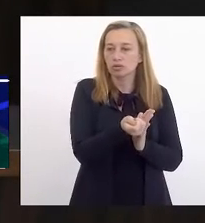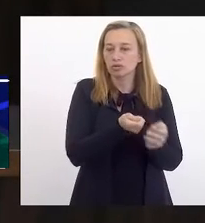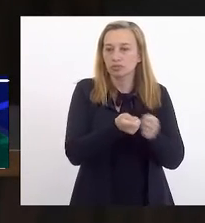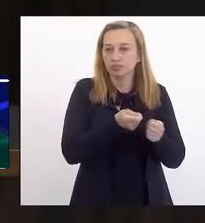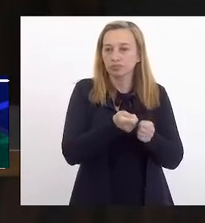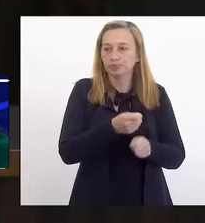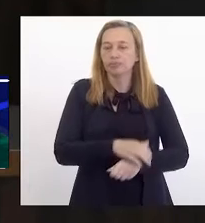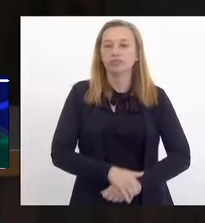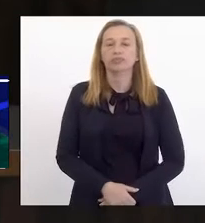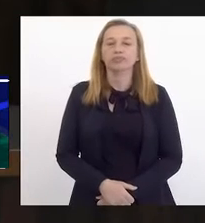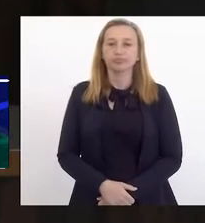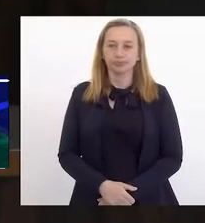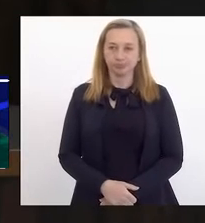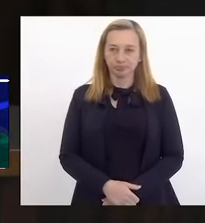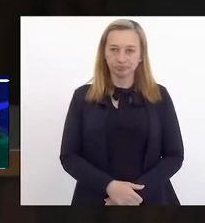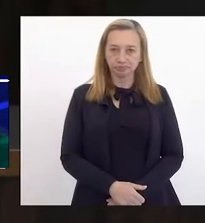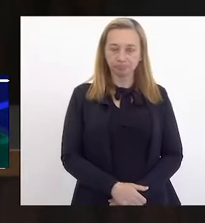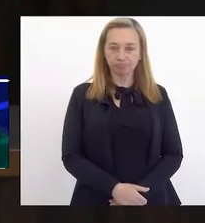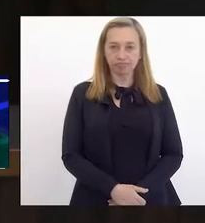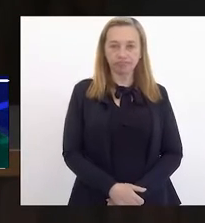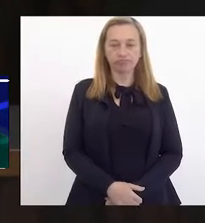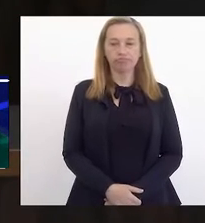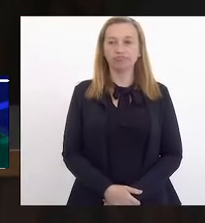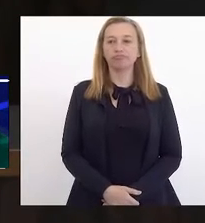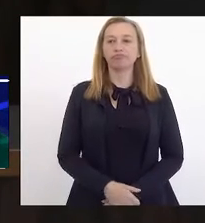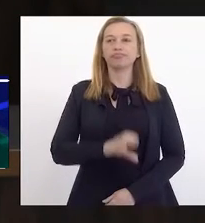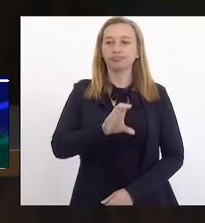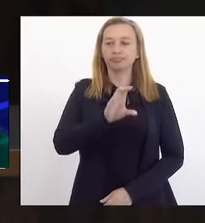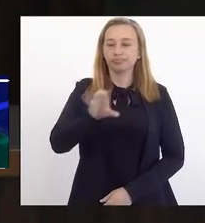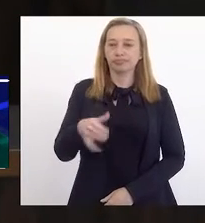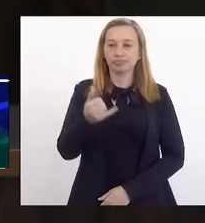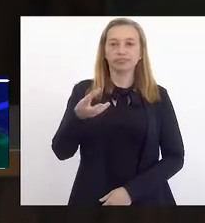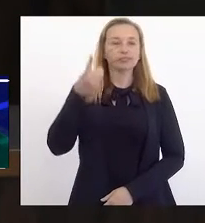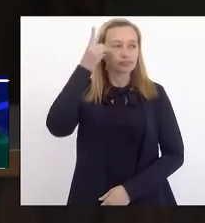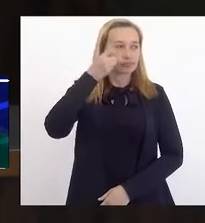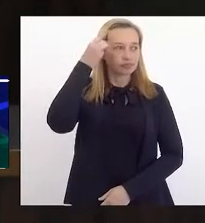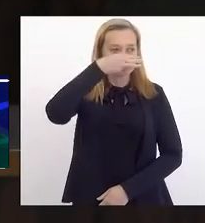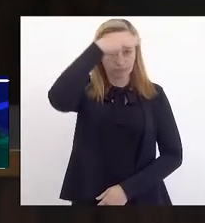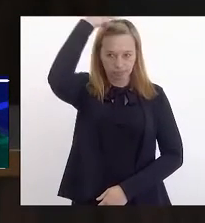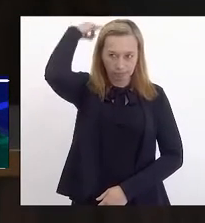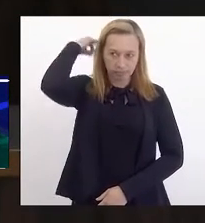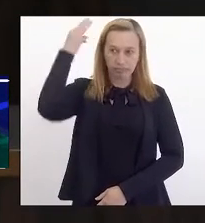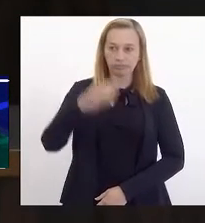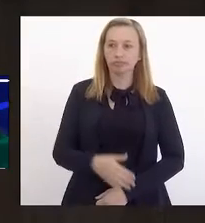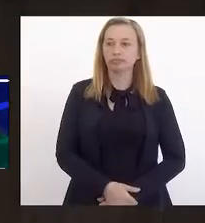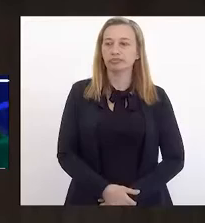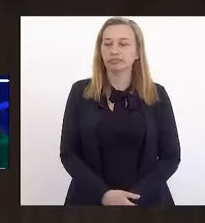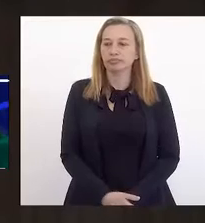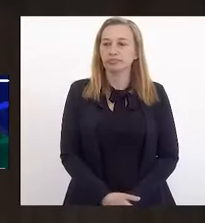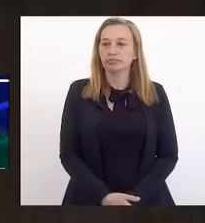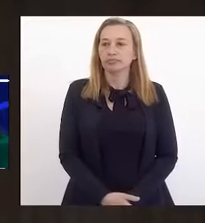Controle. Para emitir parecer pela CCJ, deputado Márcio Pacheco.